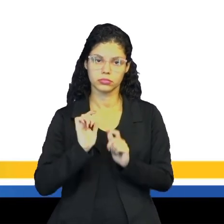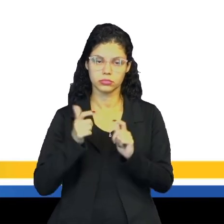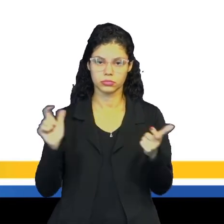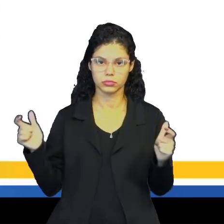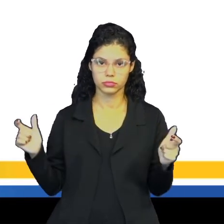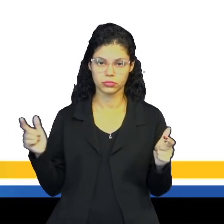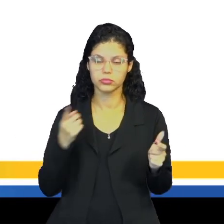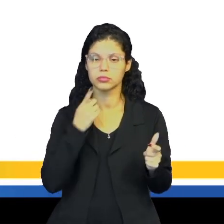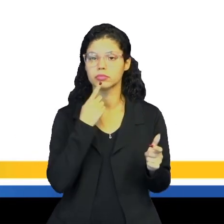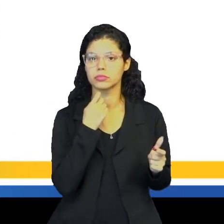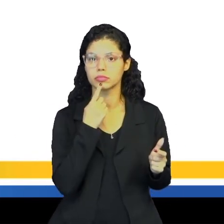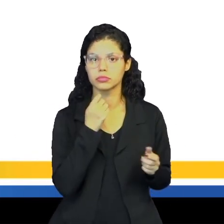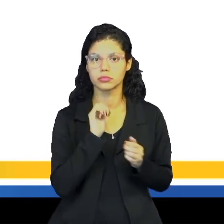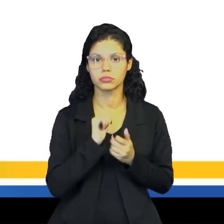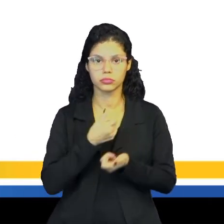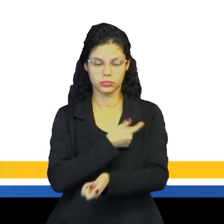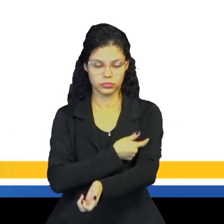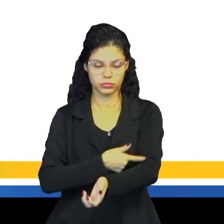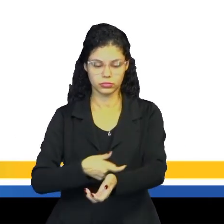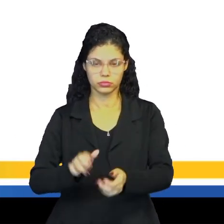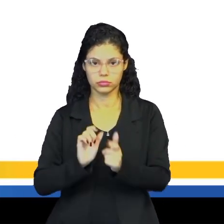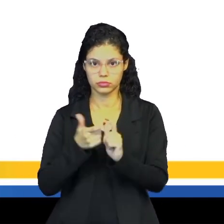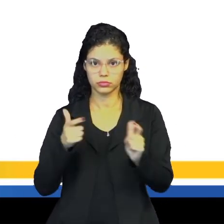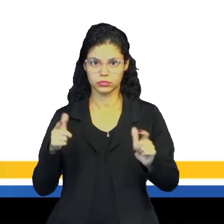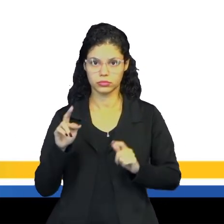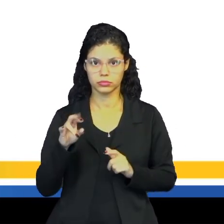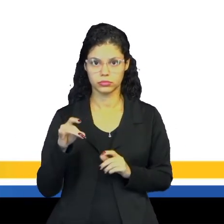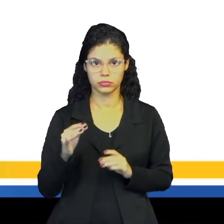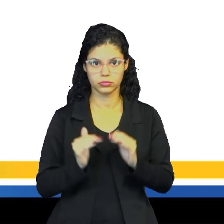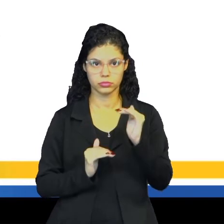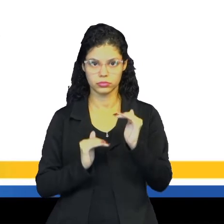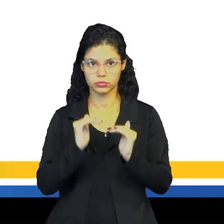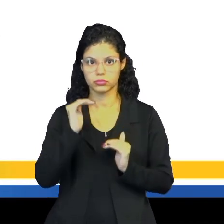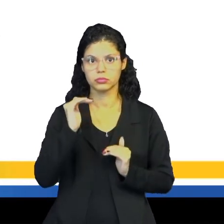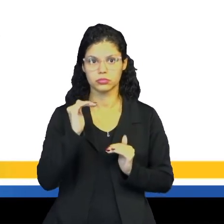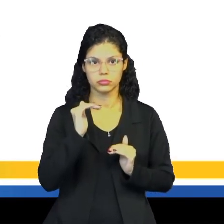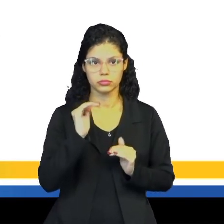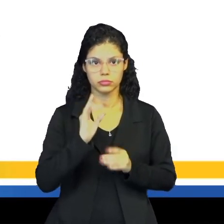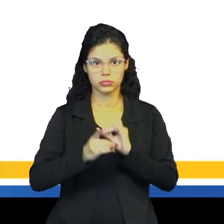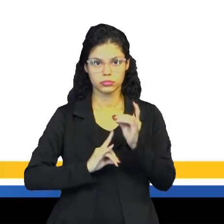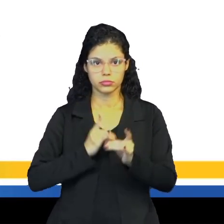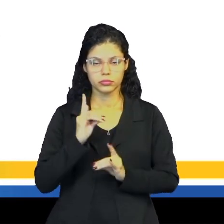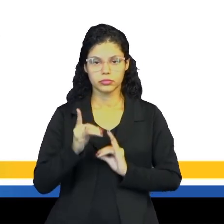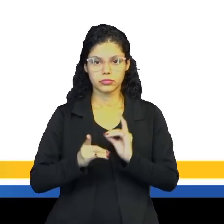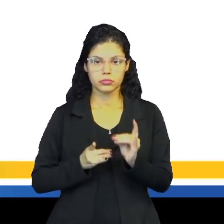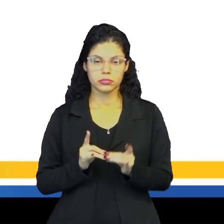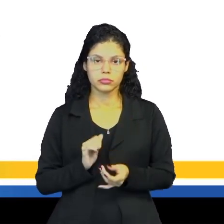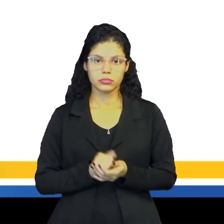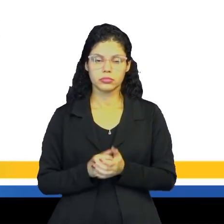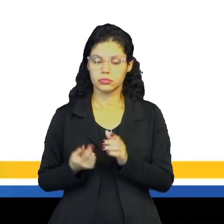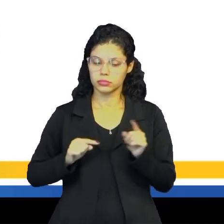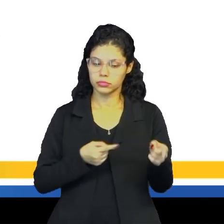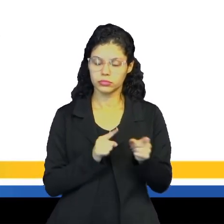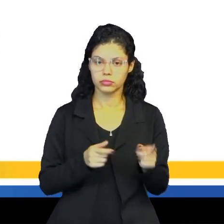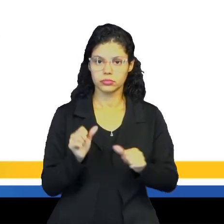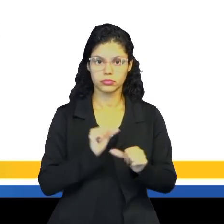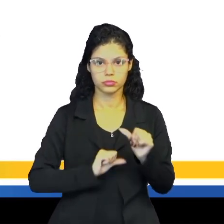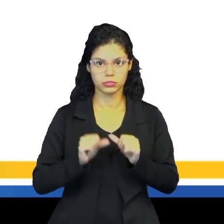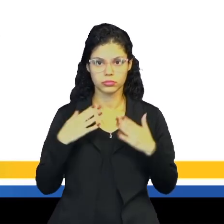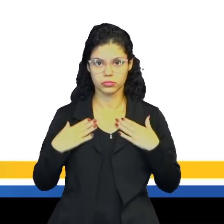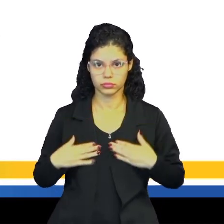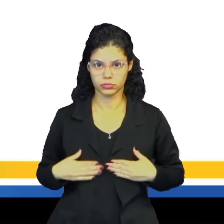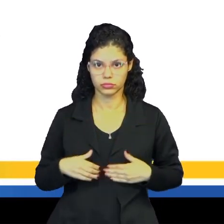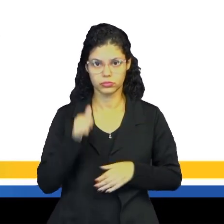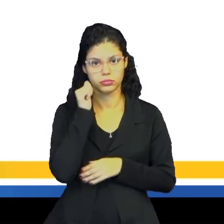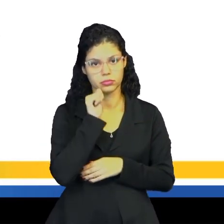vasos sanguíneos e glândulas, ele vai estar relacionado ao nível desse hormônio que é o estrogênio. Ele vai provocar mudanças aí no corpo